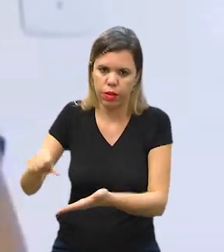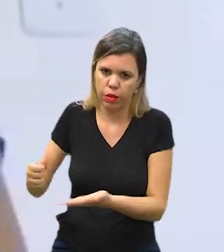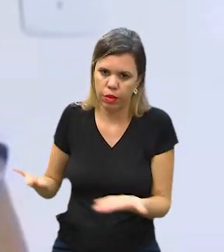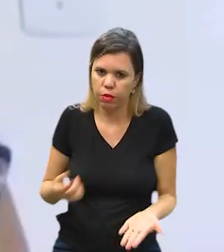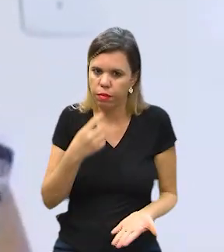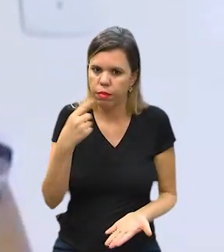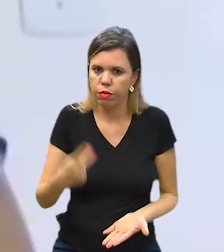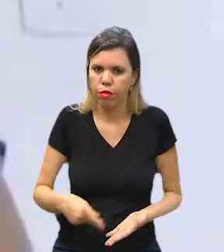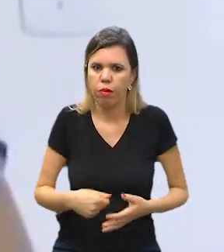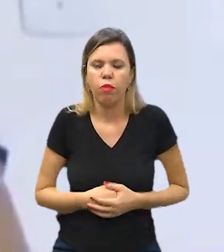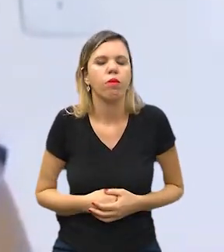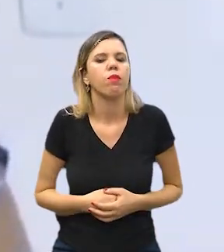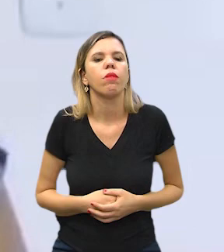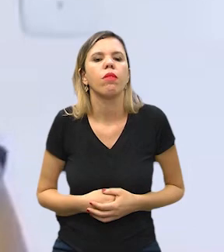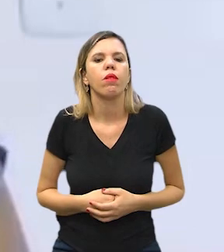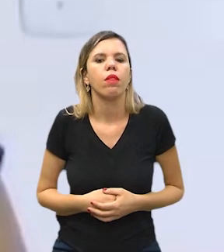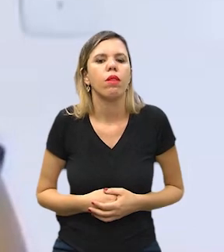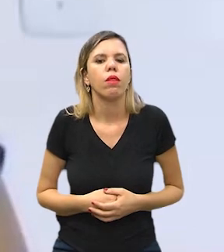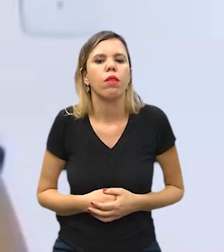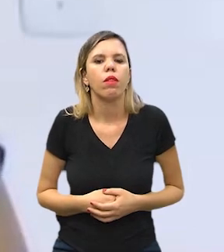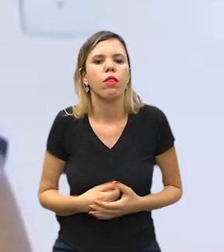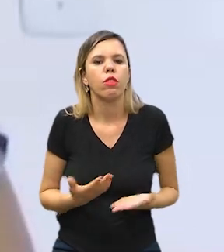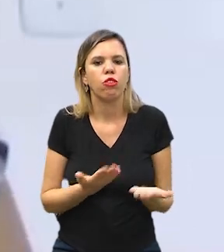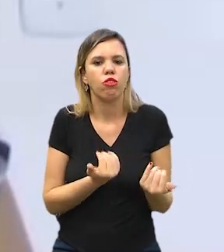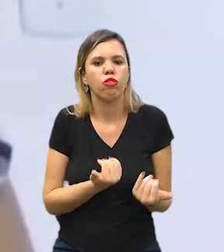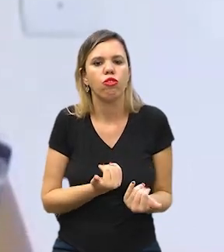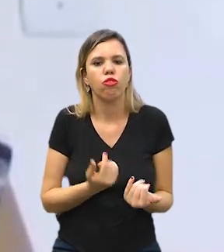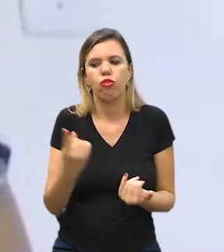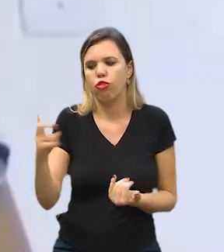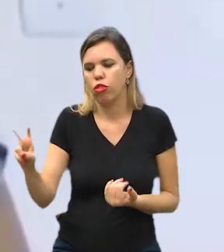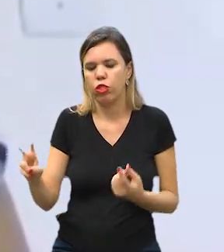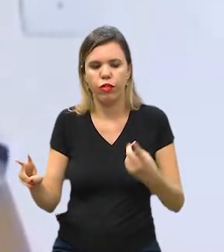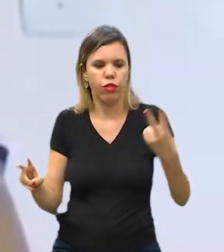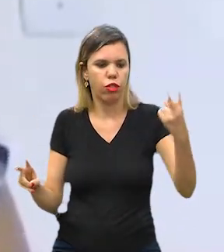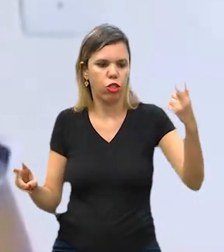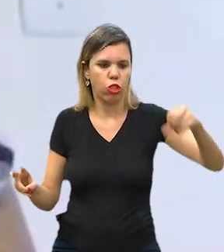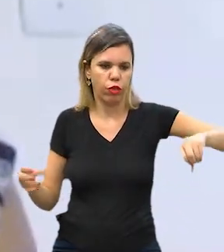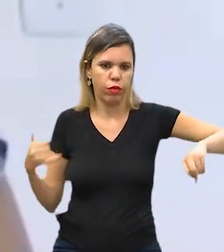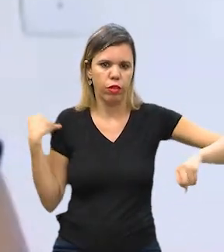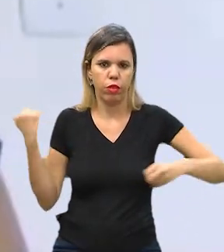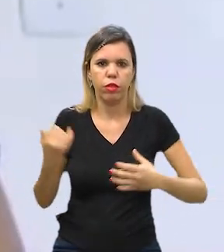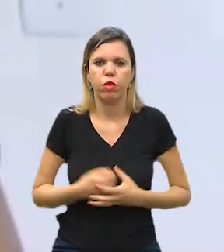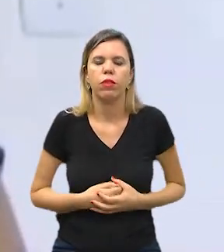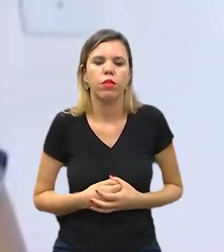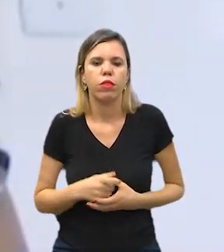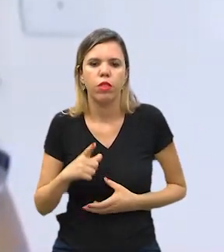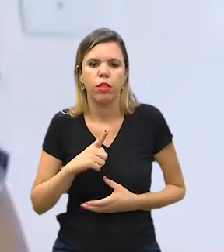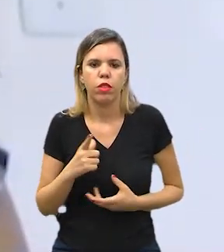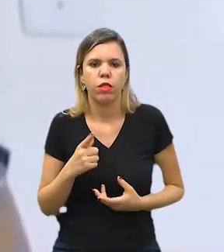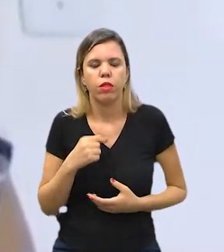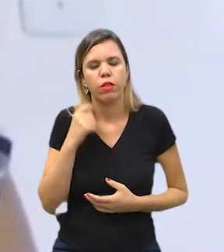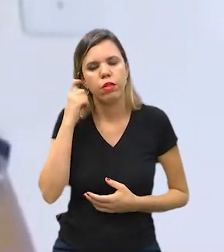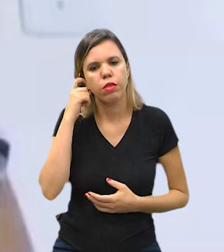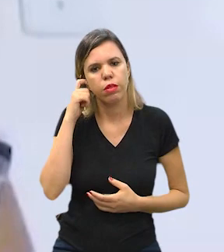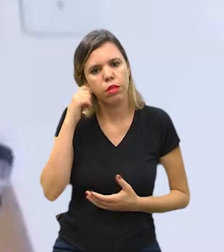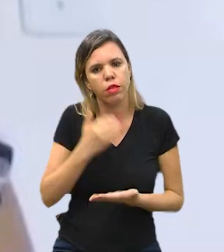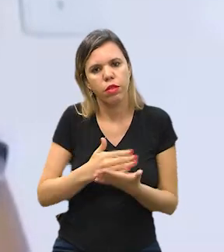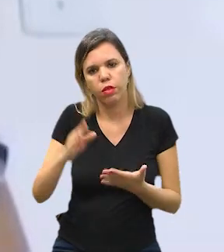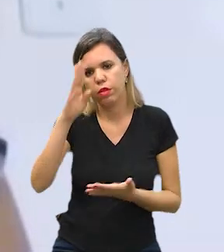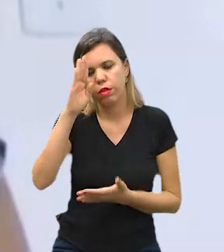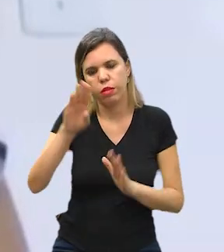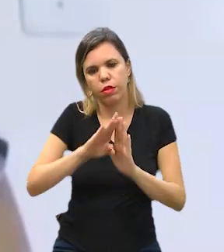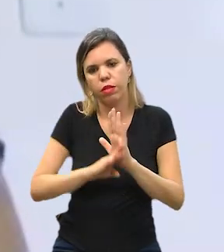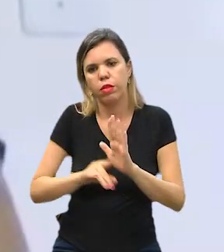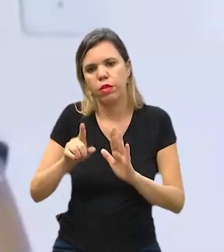várias áreas e regiões aqui de Campinas e que abarcam aí jovens de 15 a 29 anos. O que a gente tem